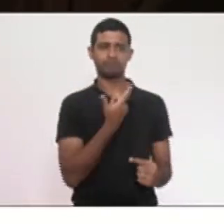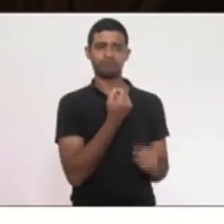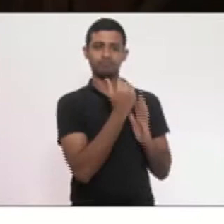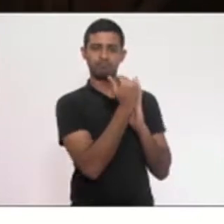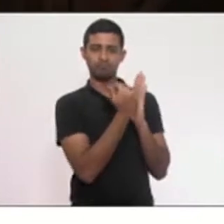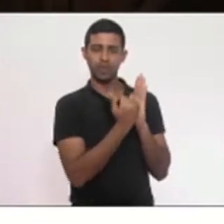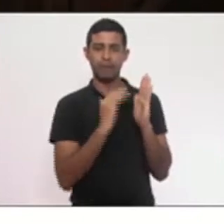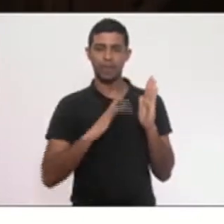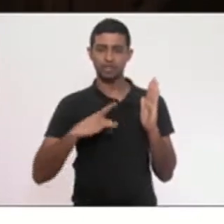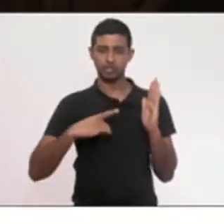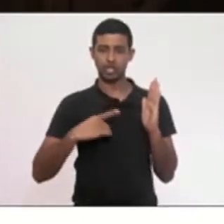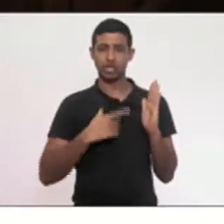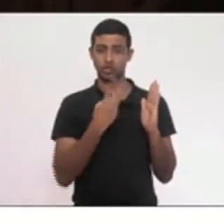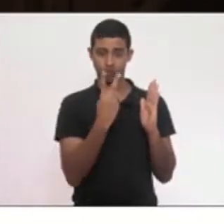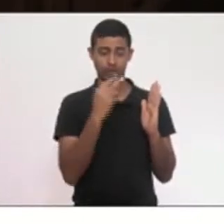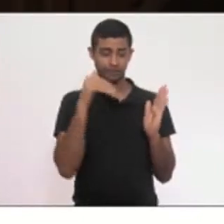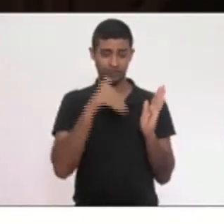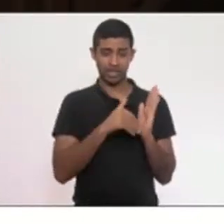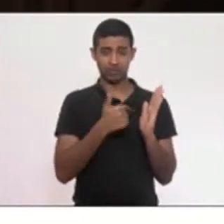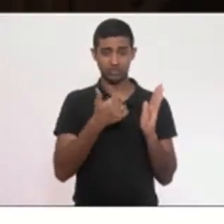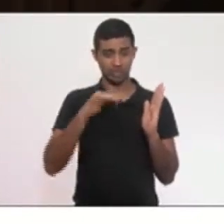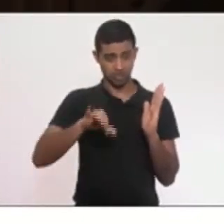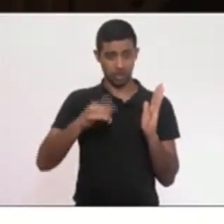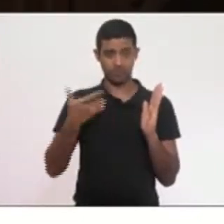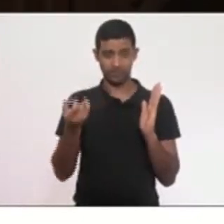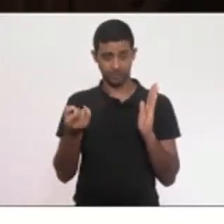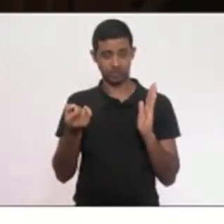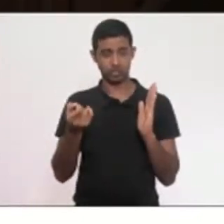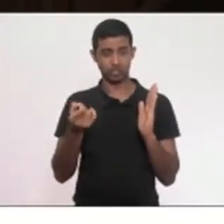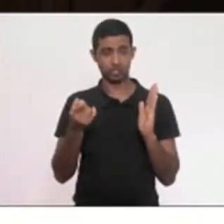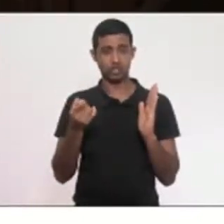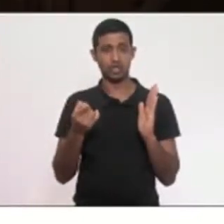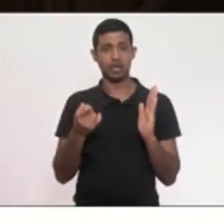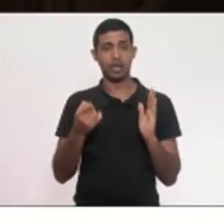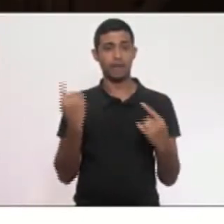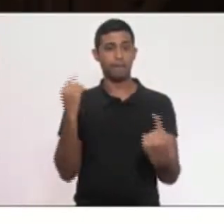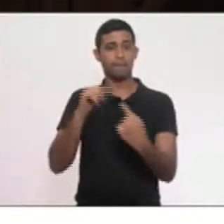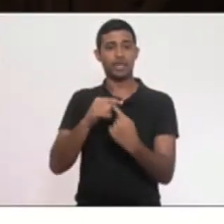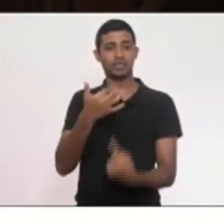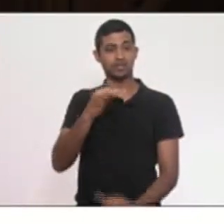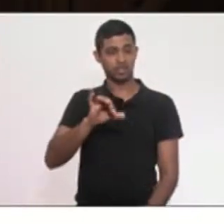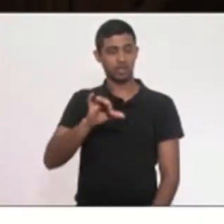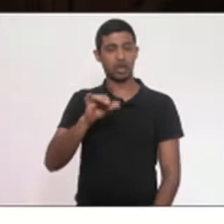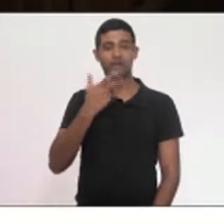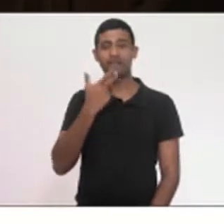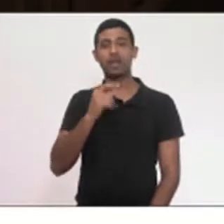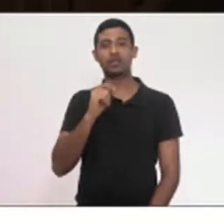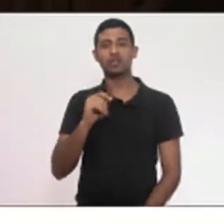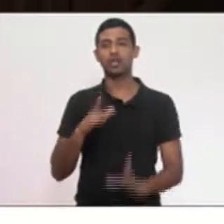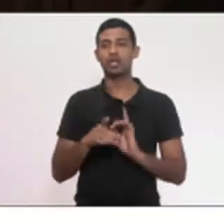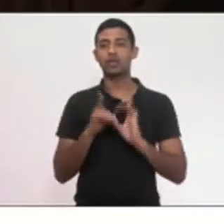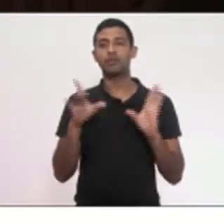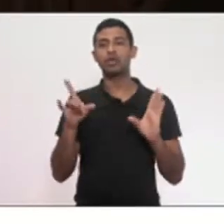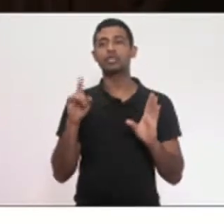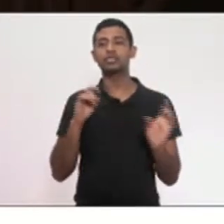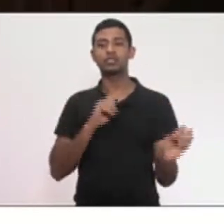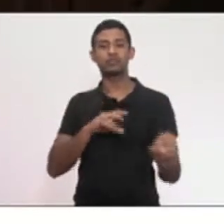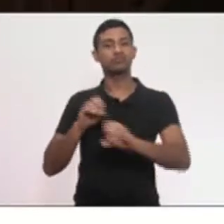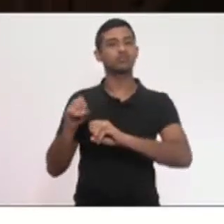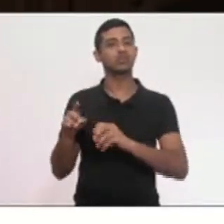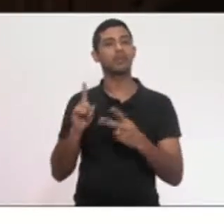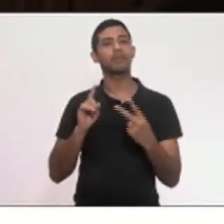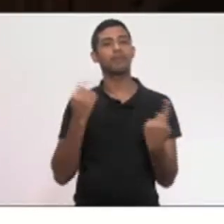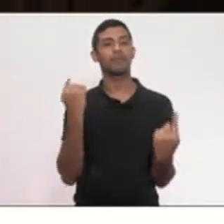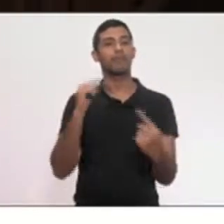as metas 19 e 20. A meta 19 trata da gestão democrática da educação. E a meta 20 trata